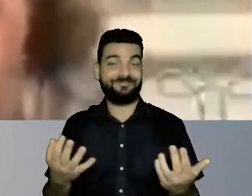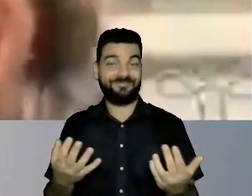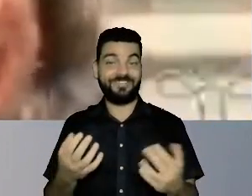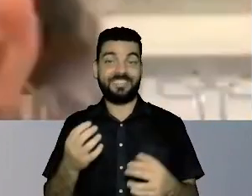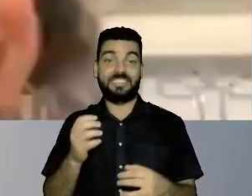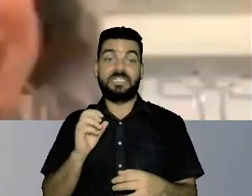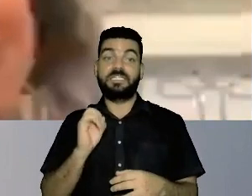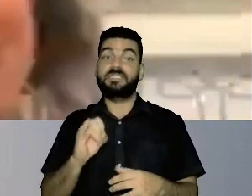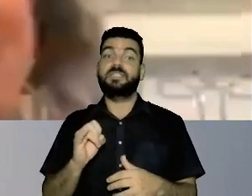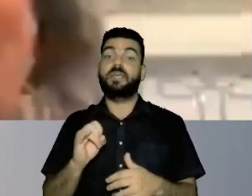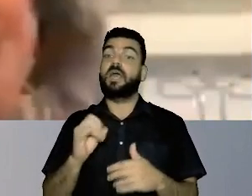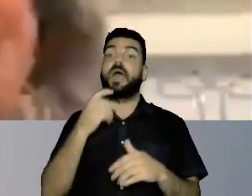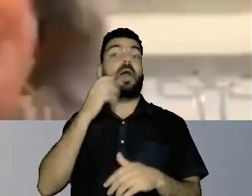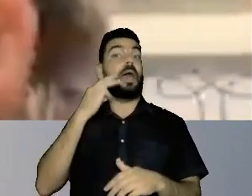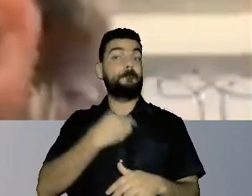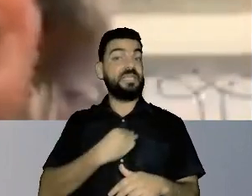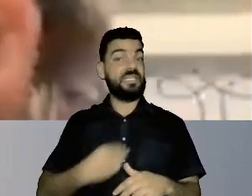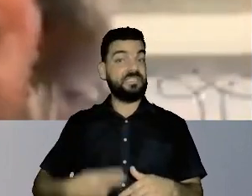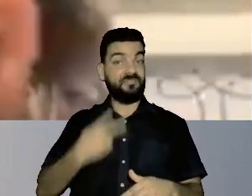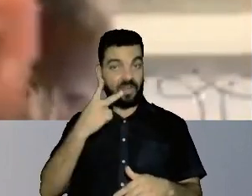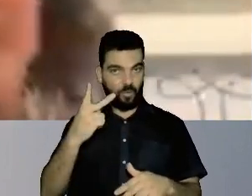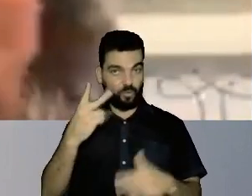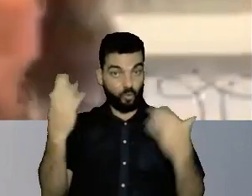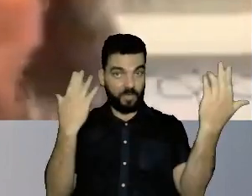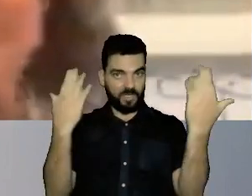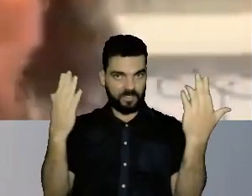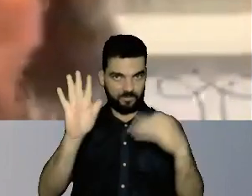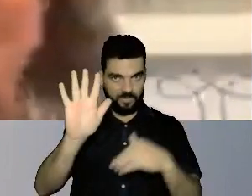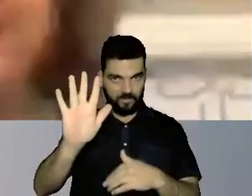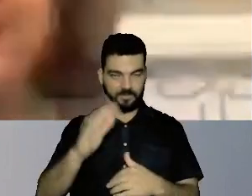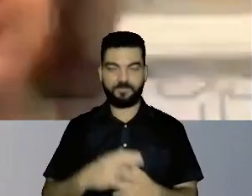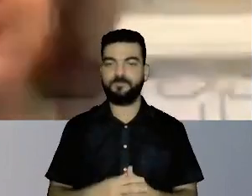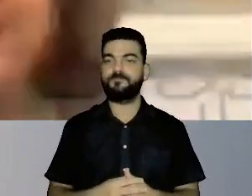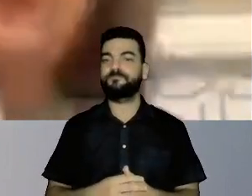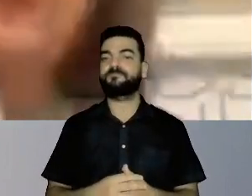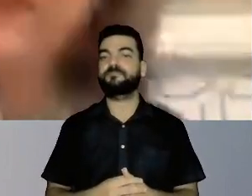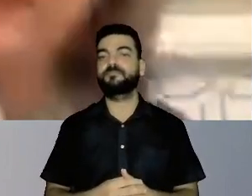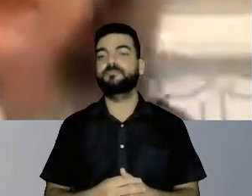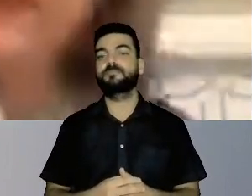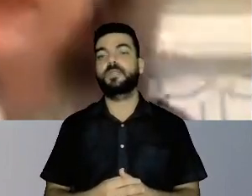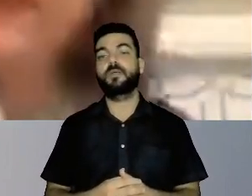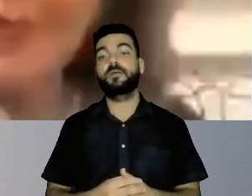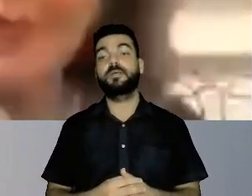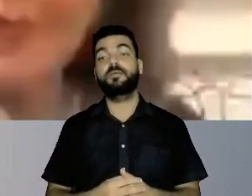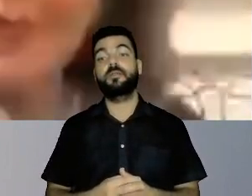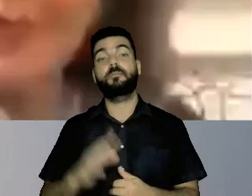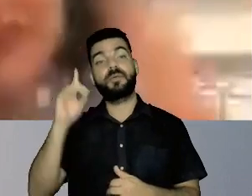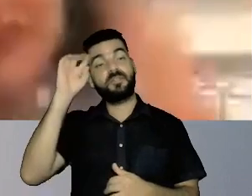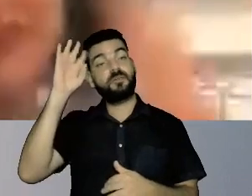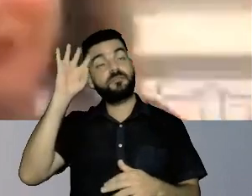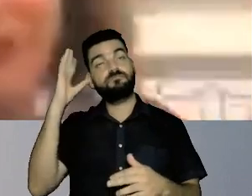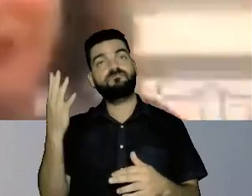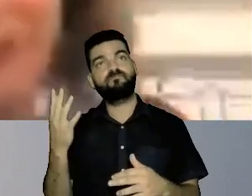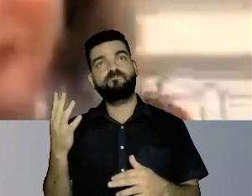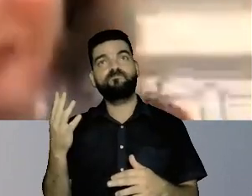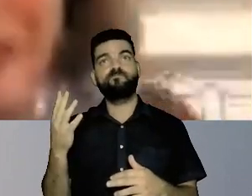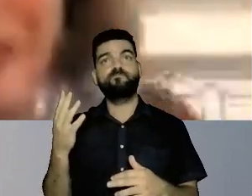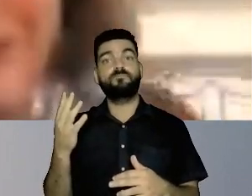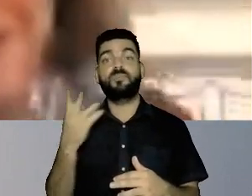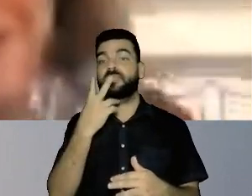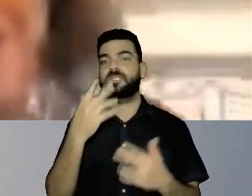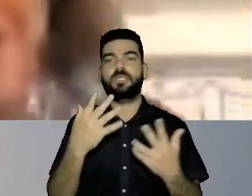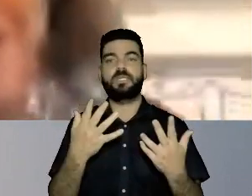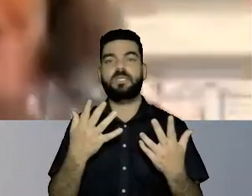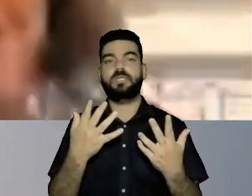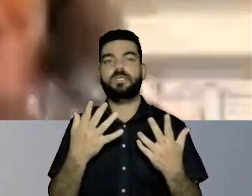que, estrategicamente, talvez fosse interessante quando ela via que, se fosse... em outras palavras, estou traduzindo